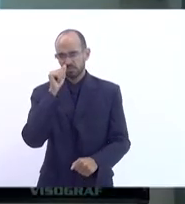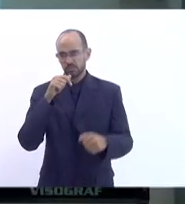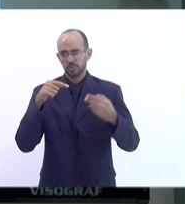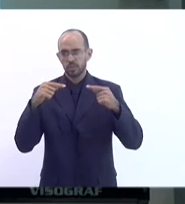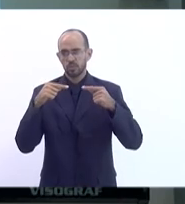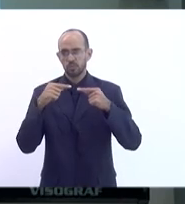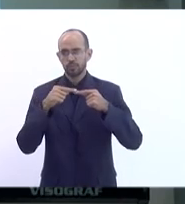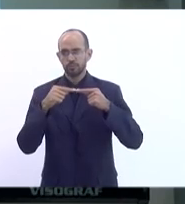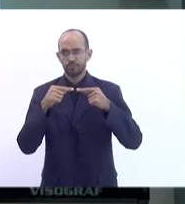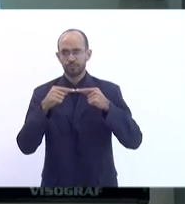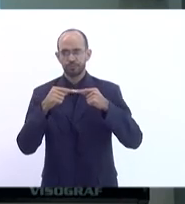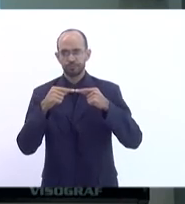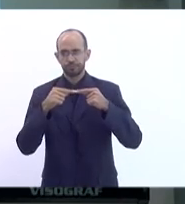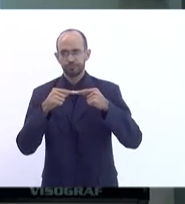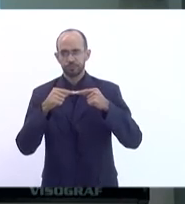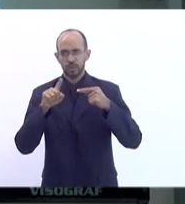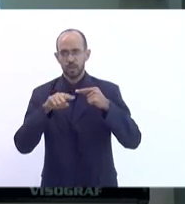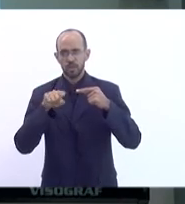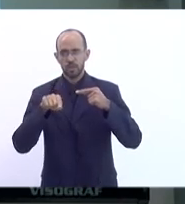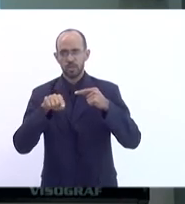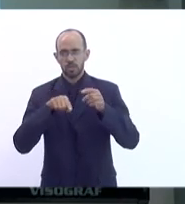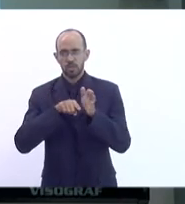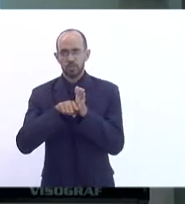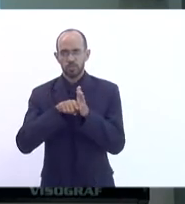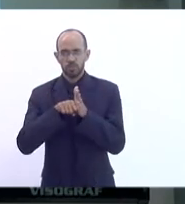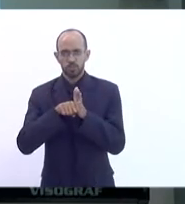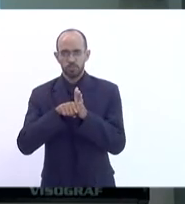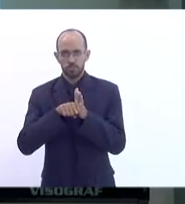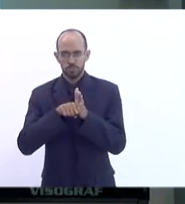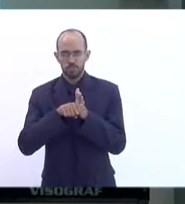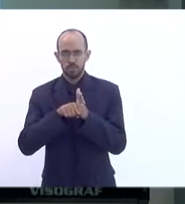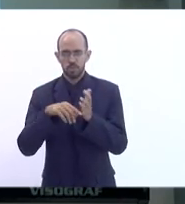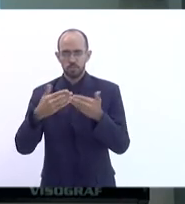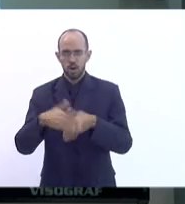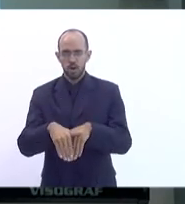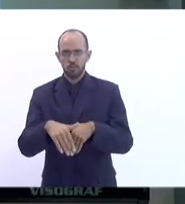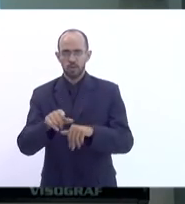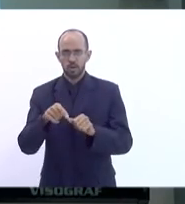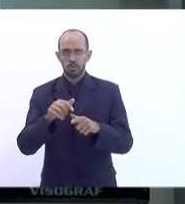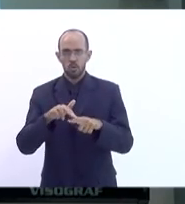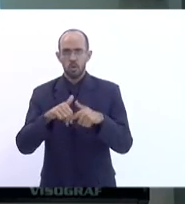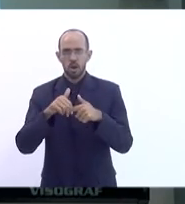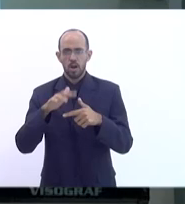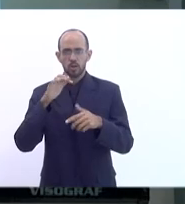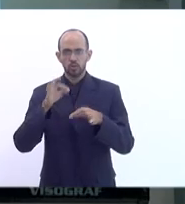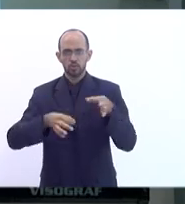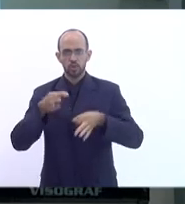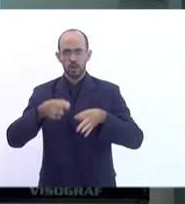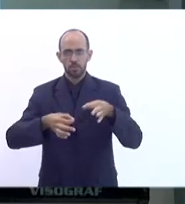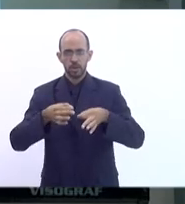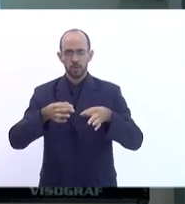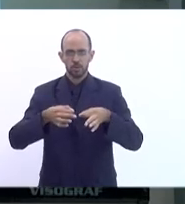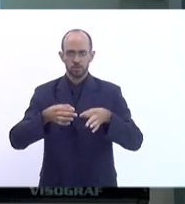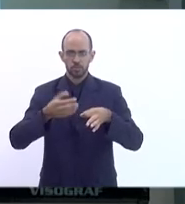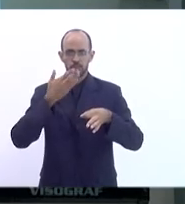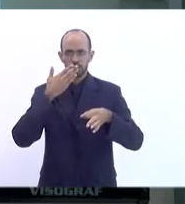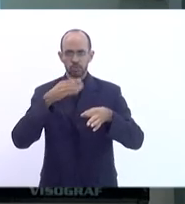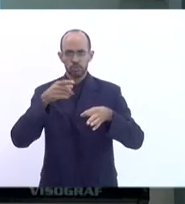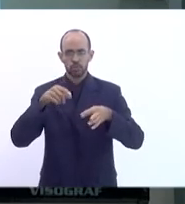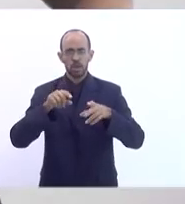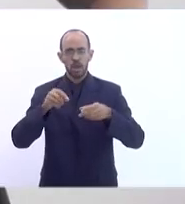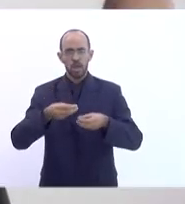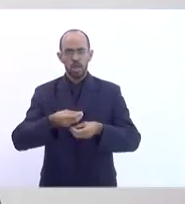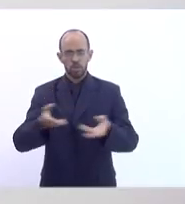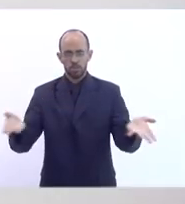de questão para a prova objetiva de múltipla escolha em razão do julgamento de recurso será atribuído a todos